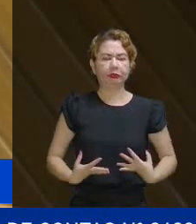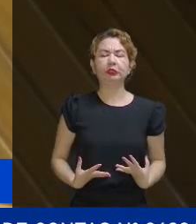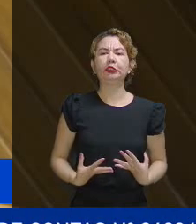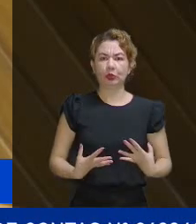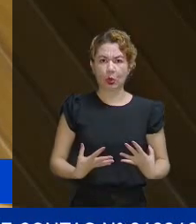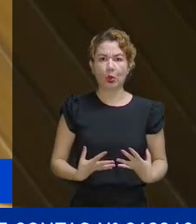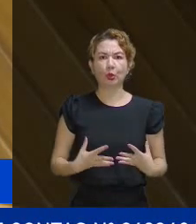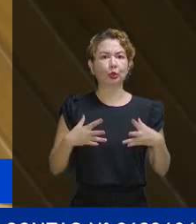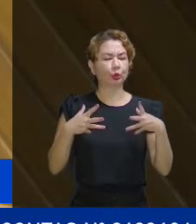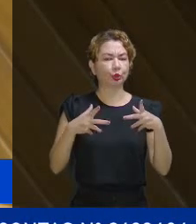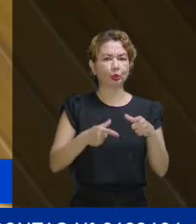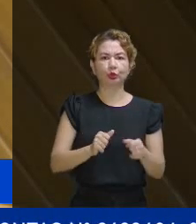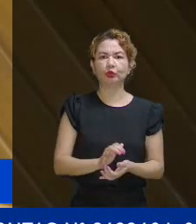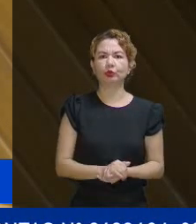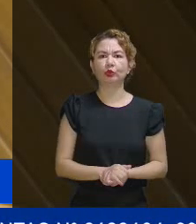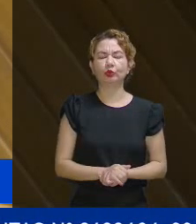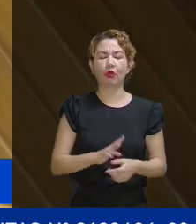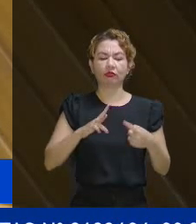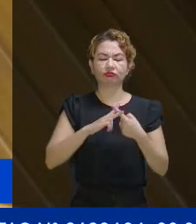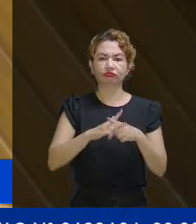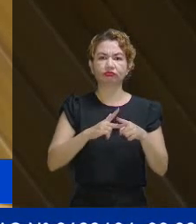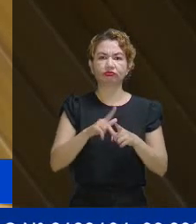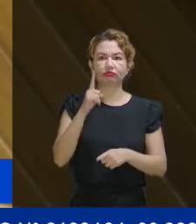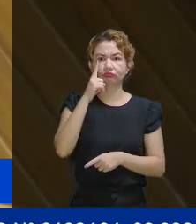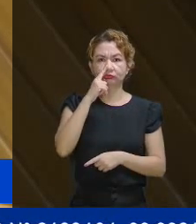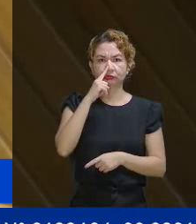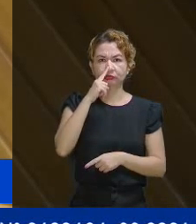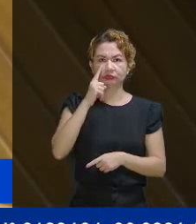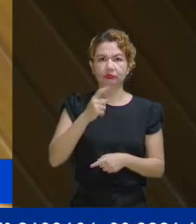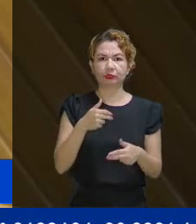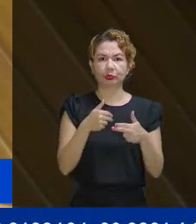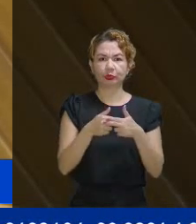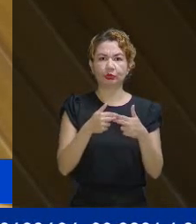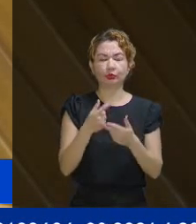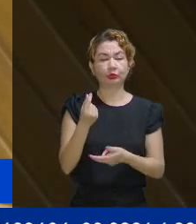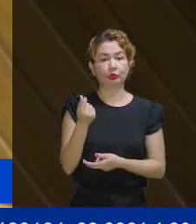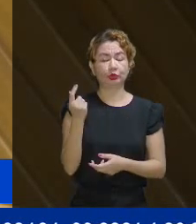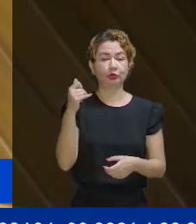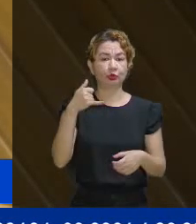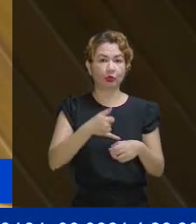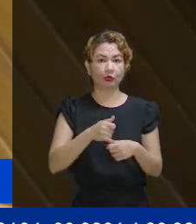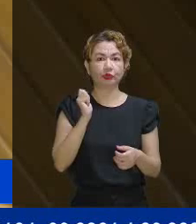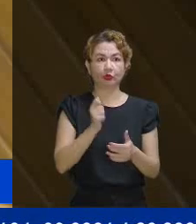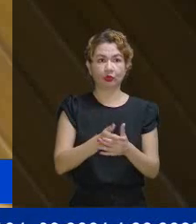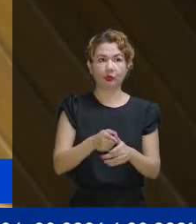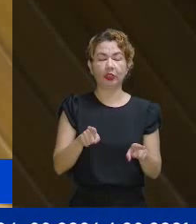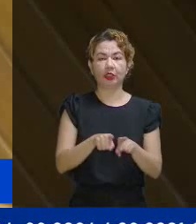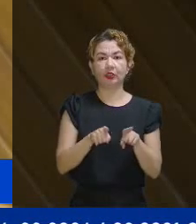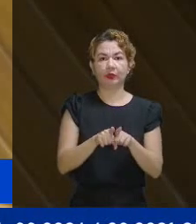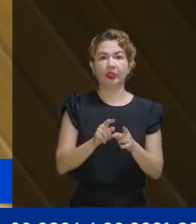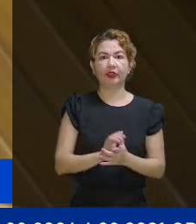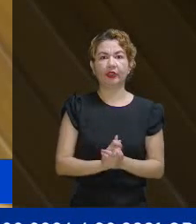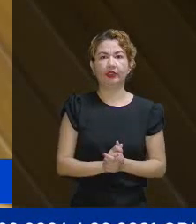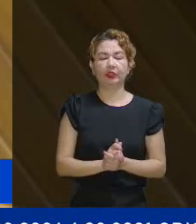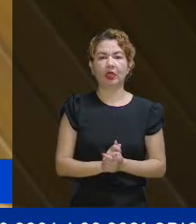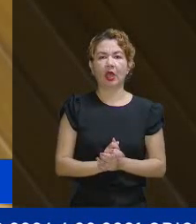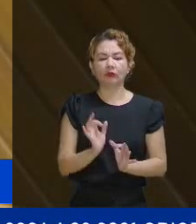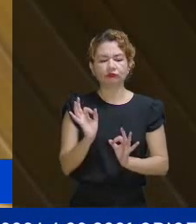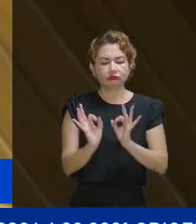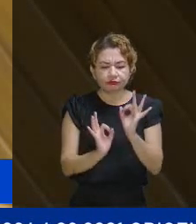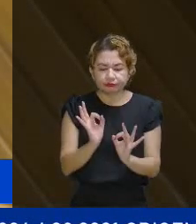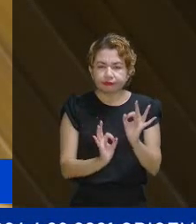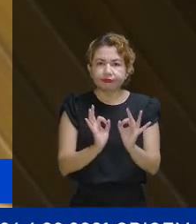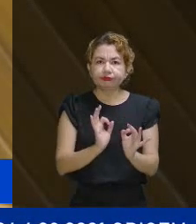necessários, sanando a irregularidade da despesa com combustível. Disse também que ela foi adequadamente